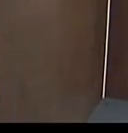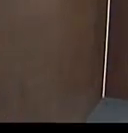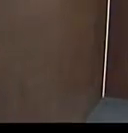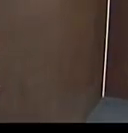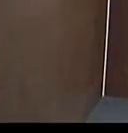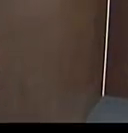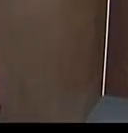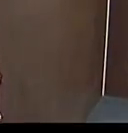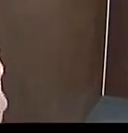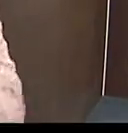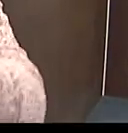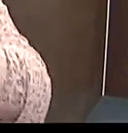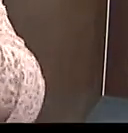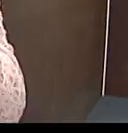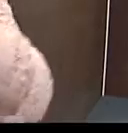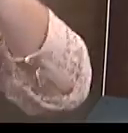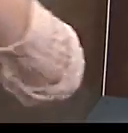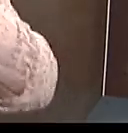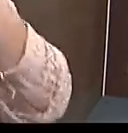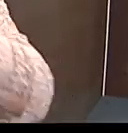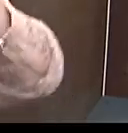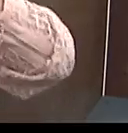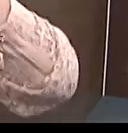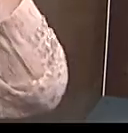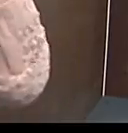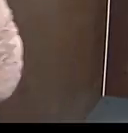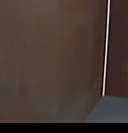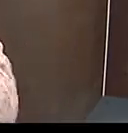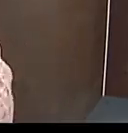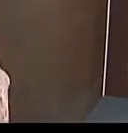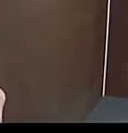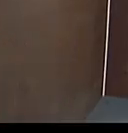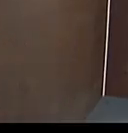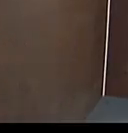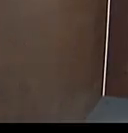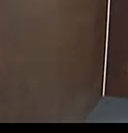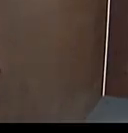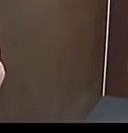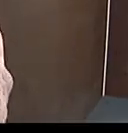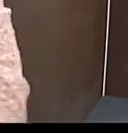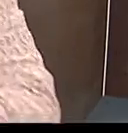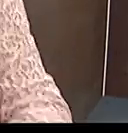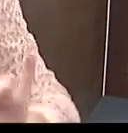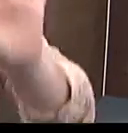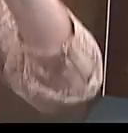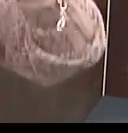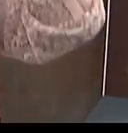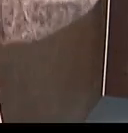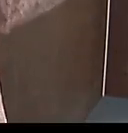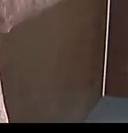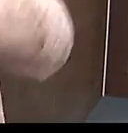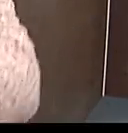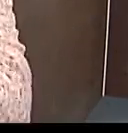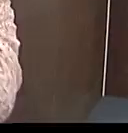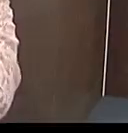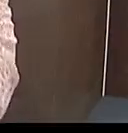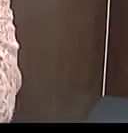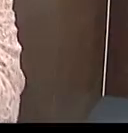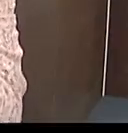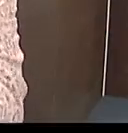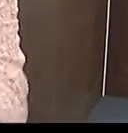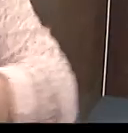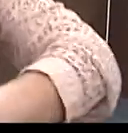E é de grande importância para a comunidade surda de Passo Fundo a comemoração desses 25 anos,